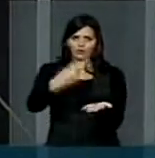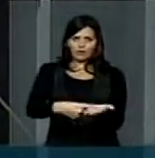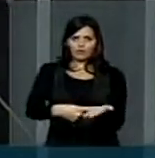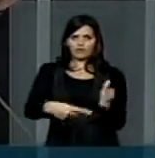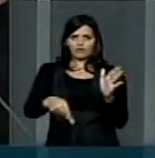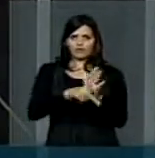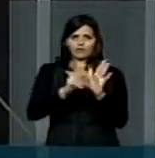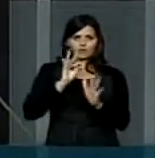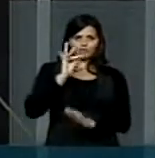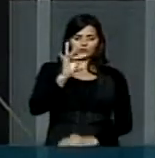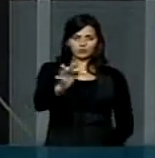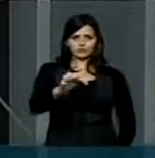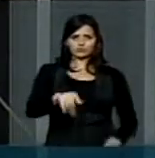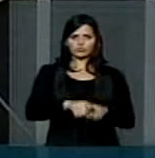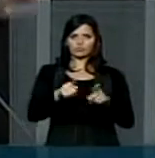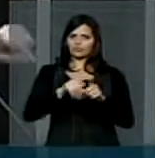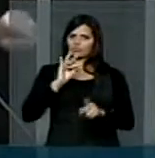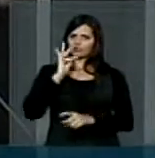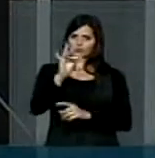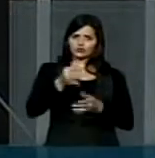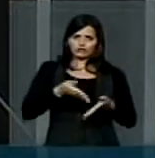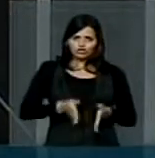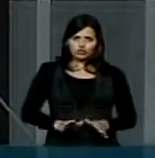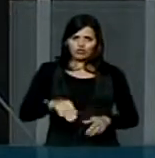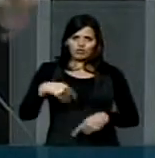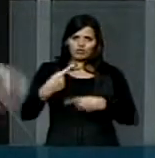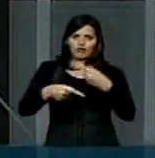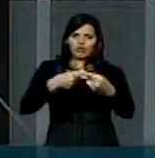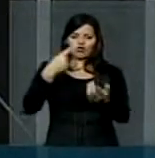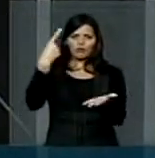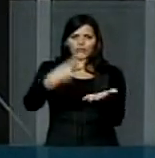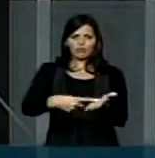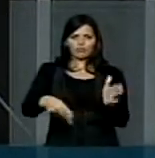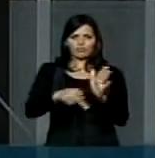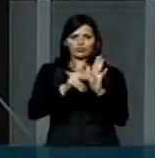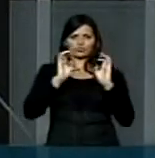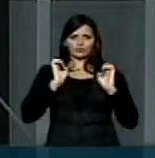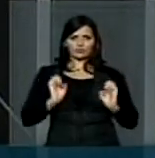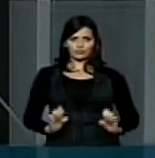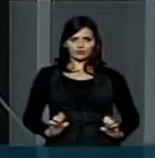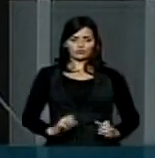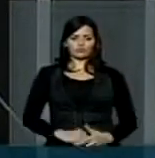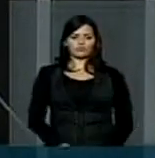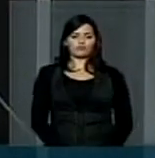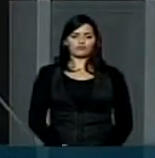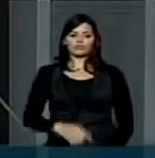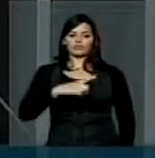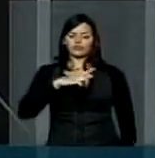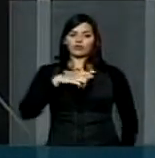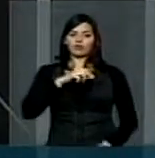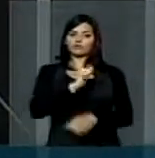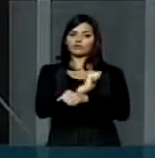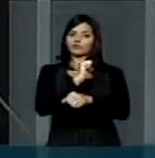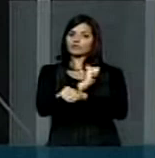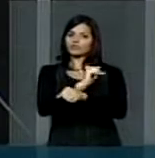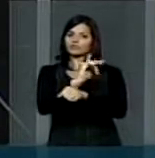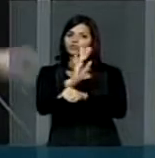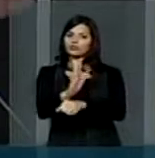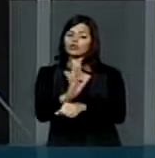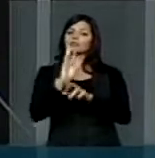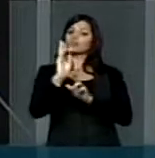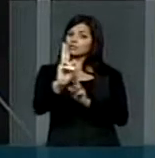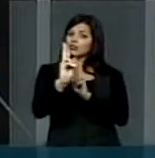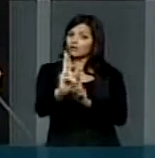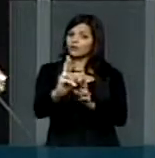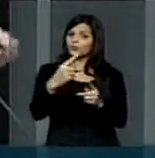com o futuro, com as futuras gerações, têm compromisso com a ética. E eu tenho esperança de